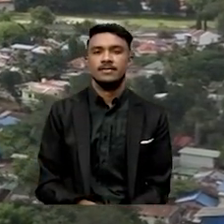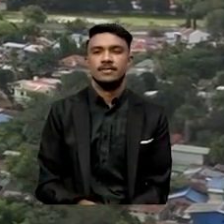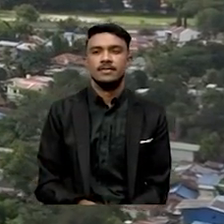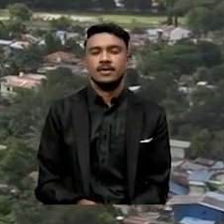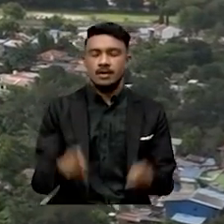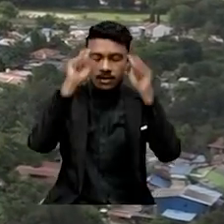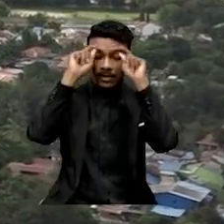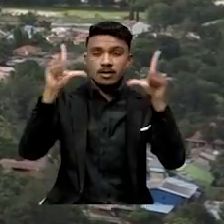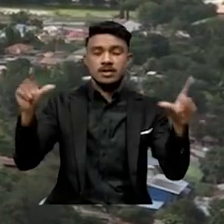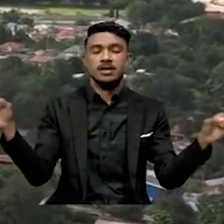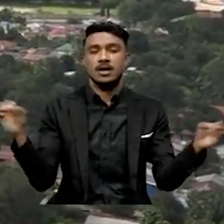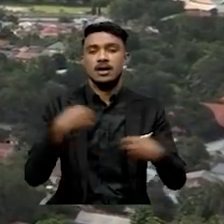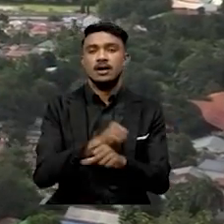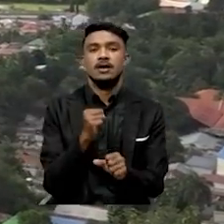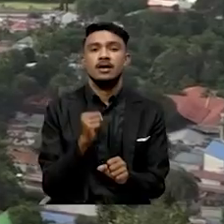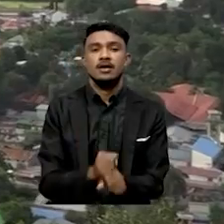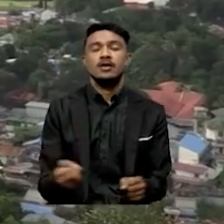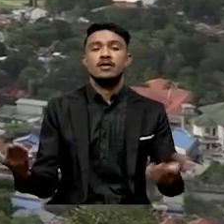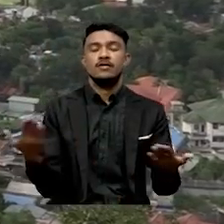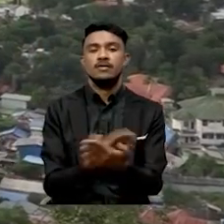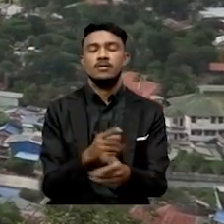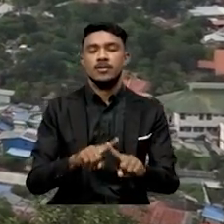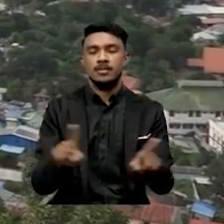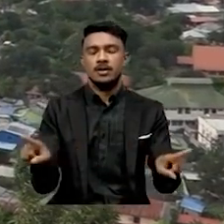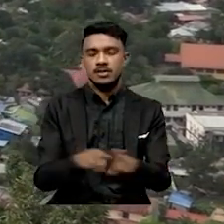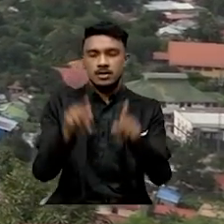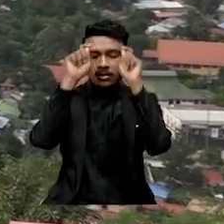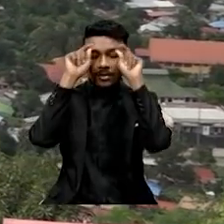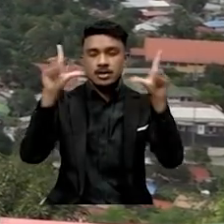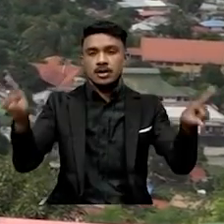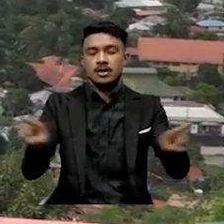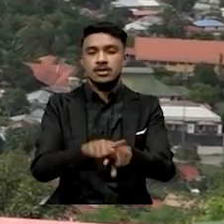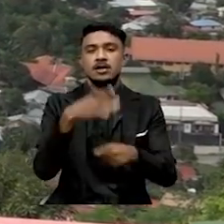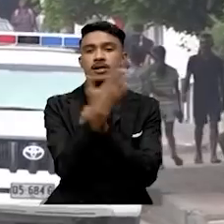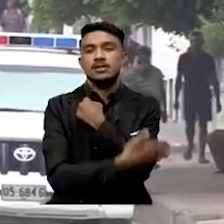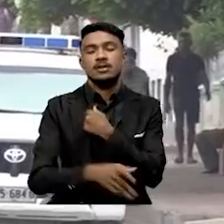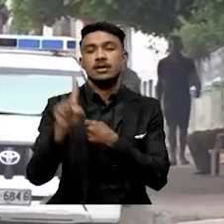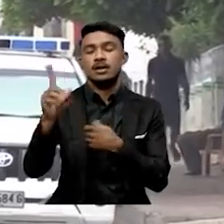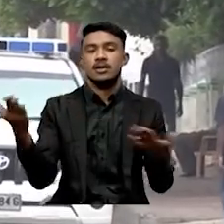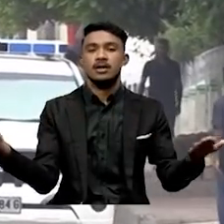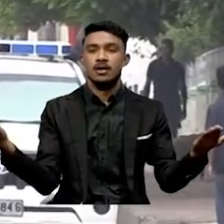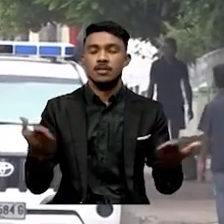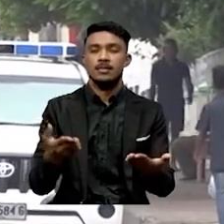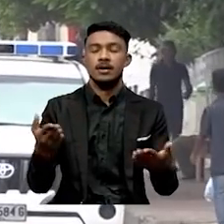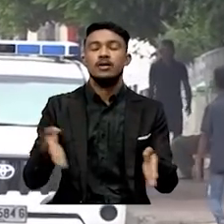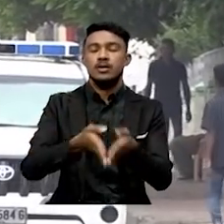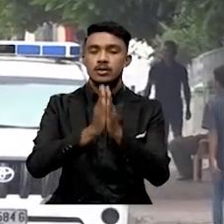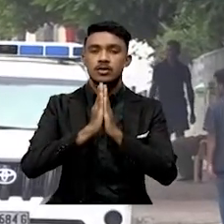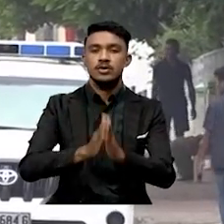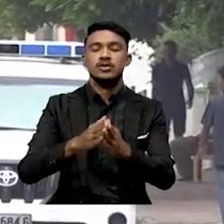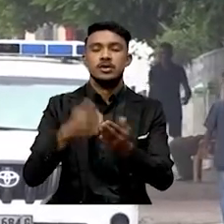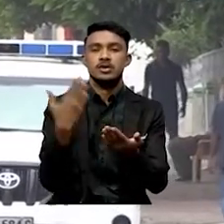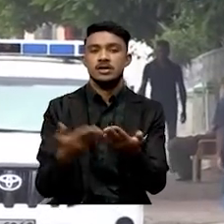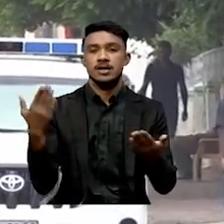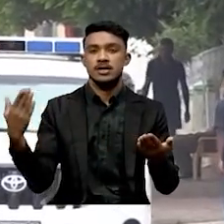Timor Leste se la halo botida. Tama Timor Leste nu dar nasaun ida nebe. Depende liu basasan importação no Laos